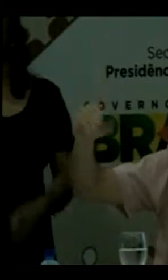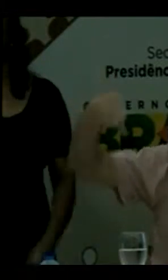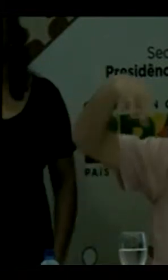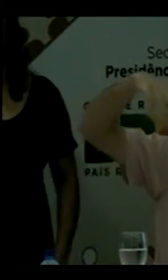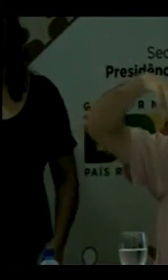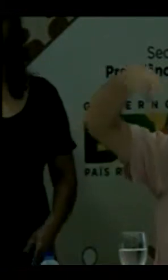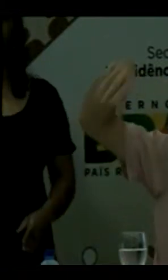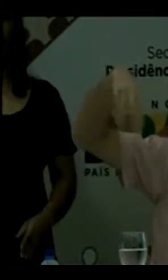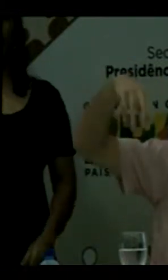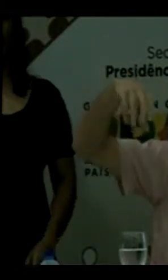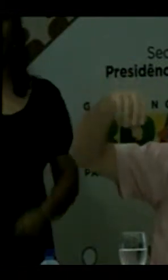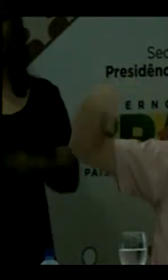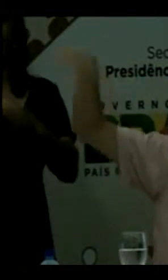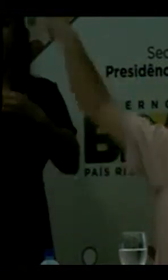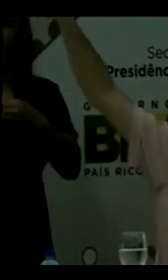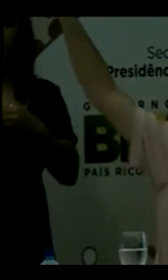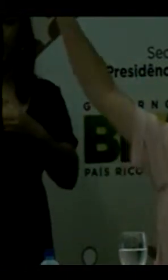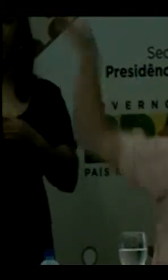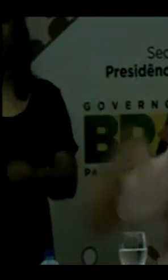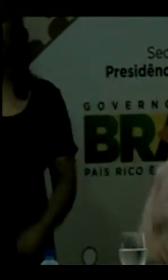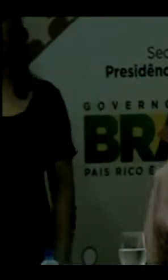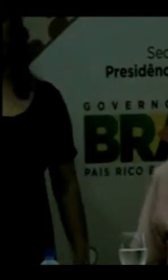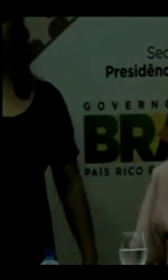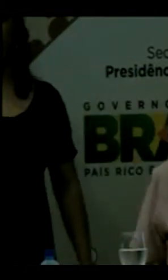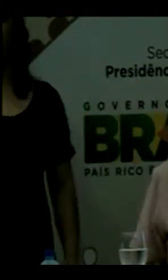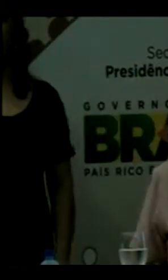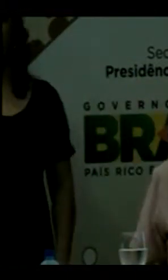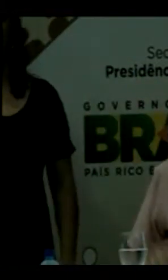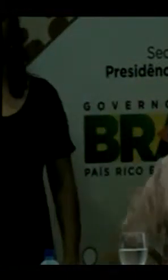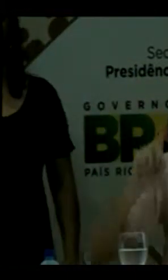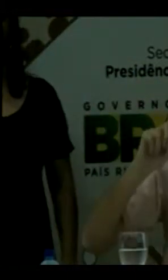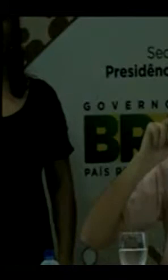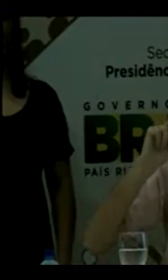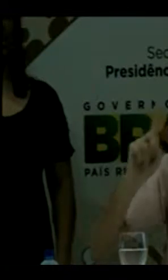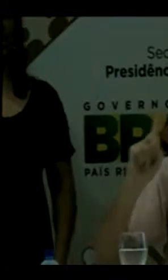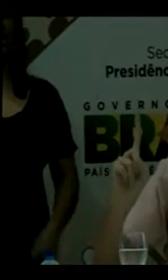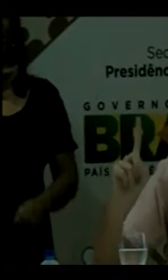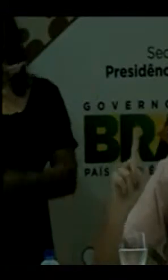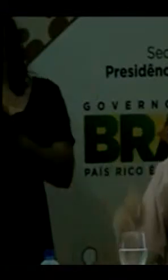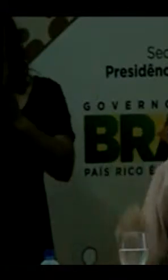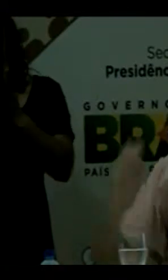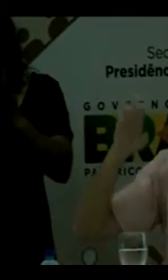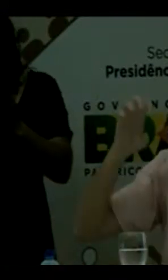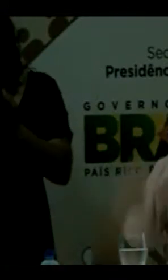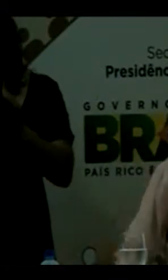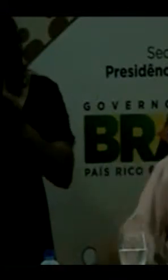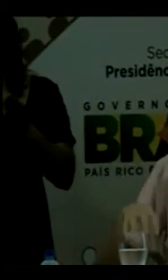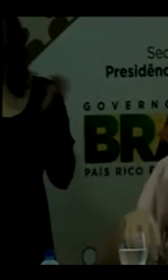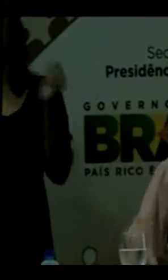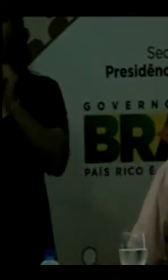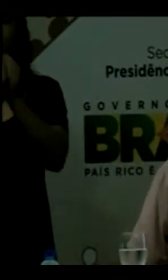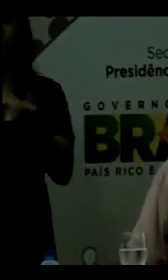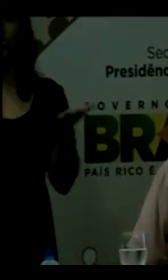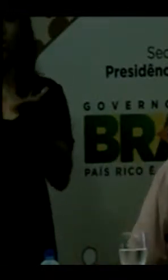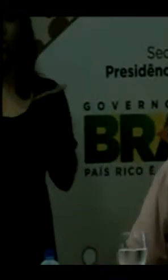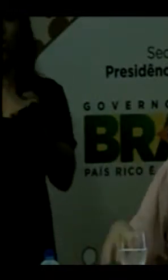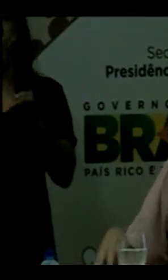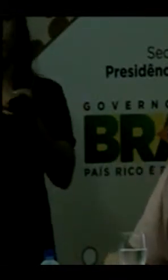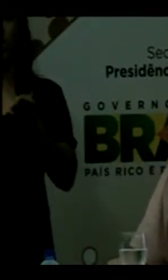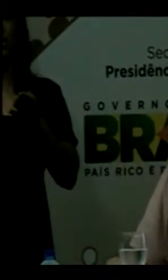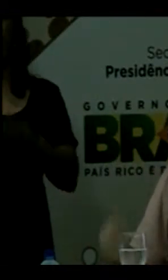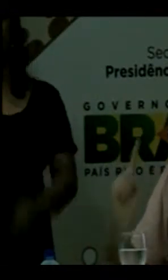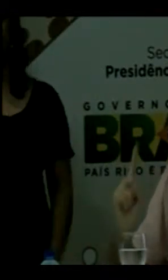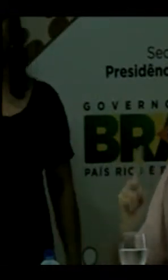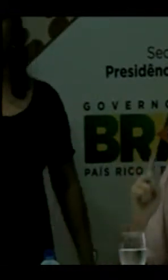Criticar BH e várias outras que almoçaram juntos hoje. Ou seja, todas essas plataformas,